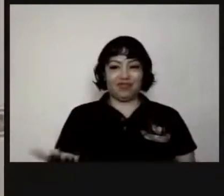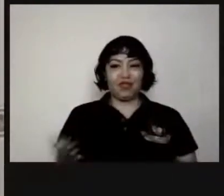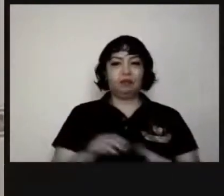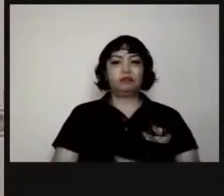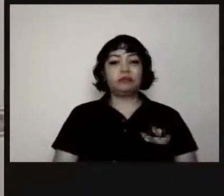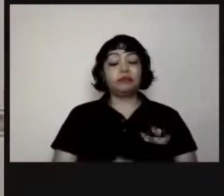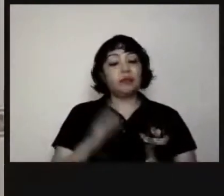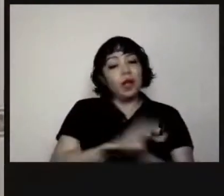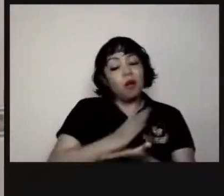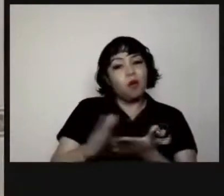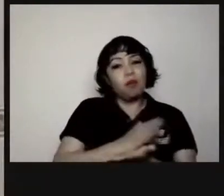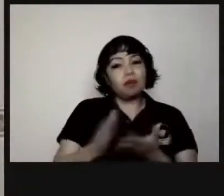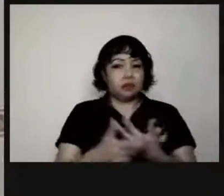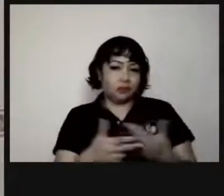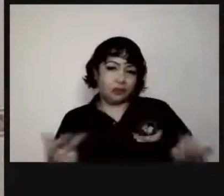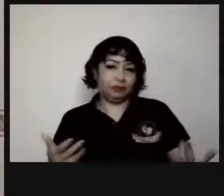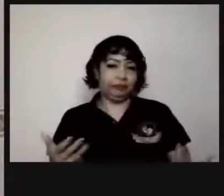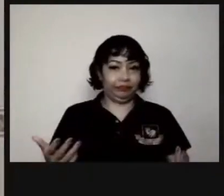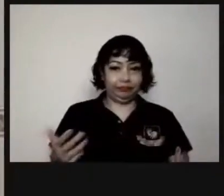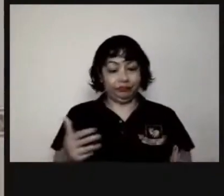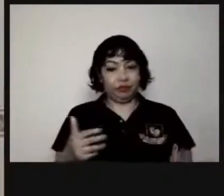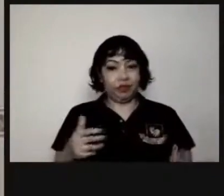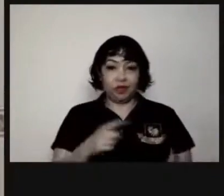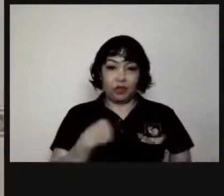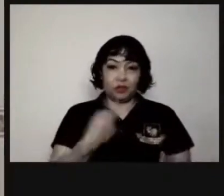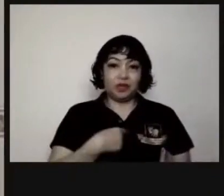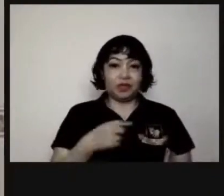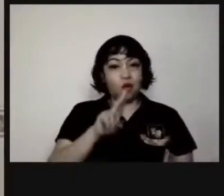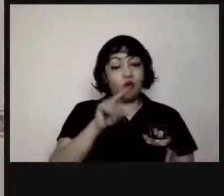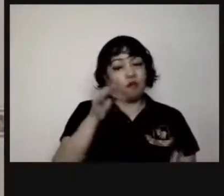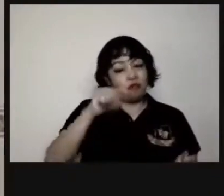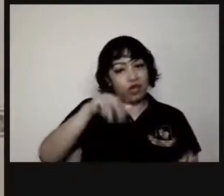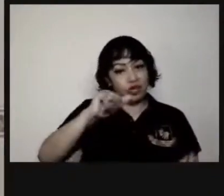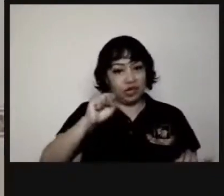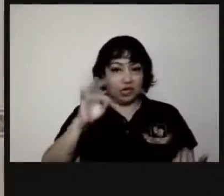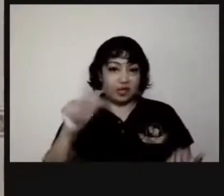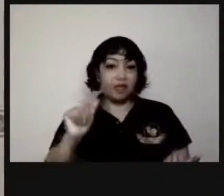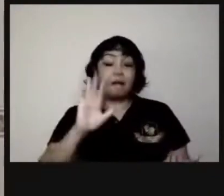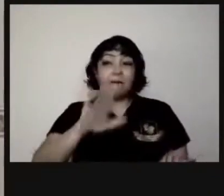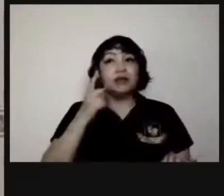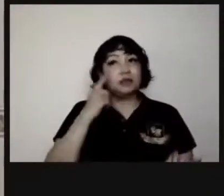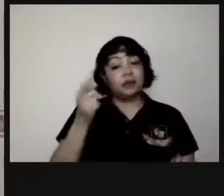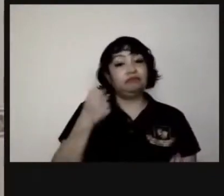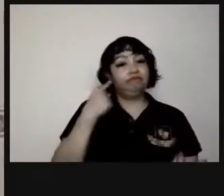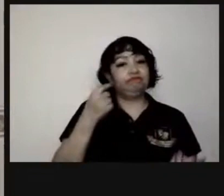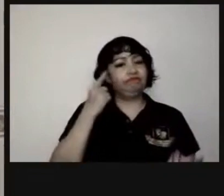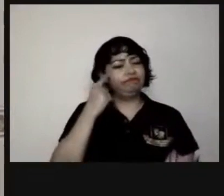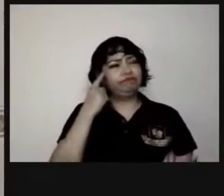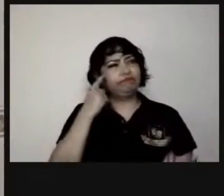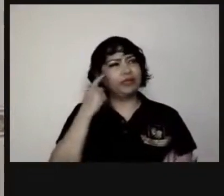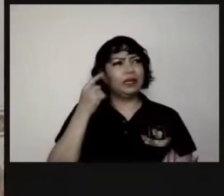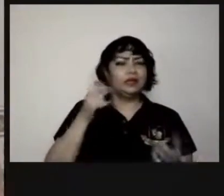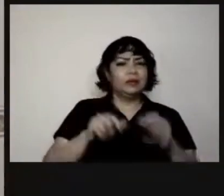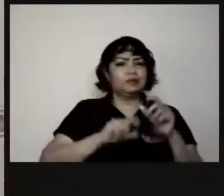né, nós podemos dizer ufanistas, mas ele faz esses questionamentos que antes desse período aí de